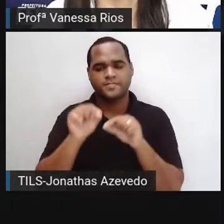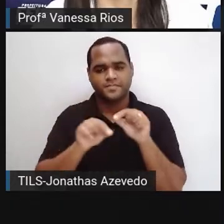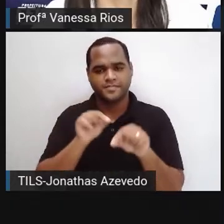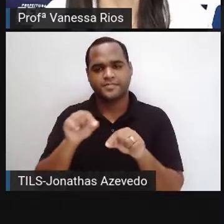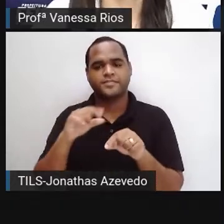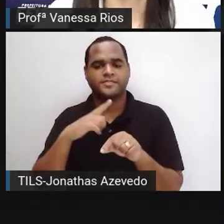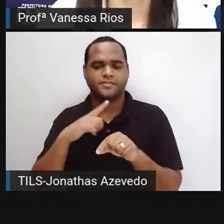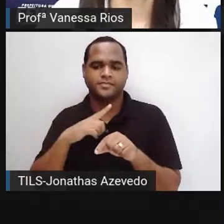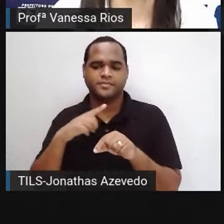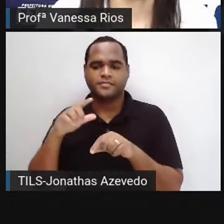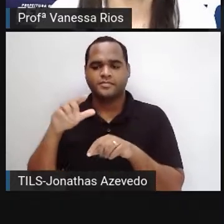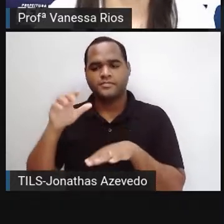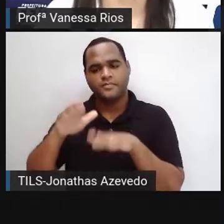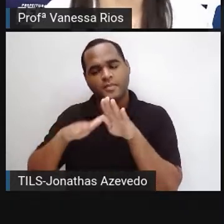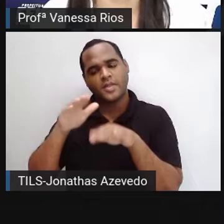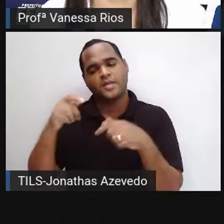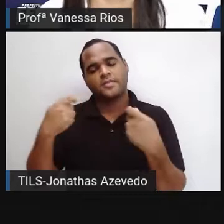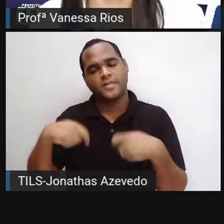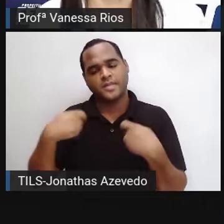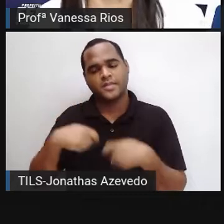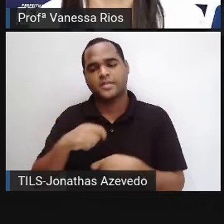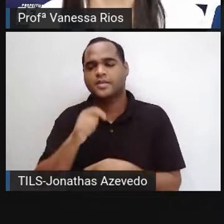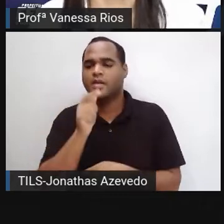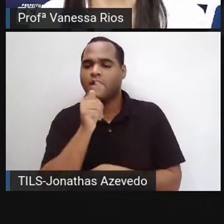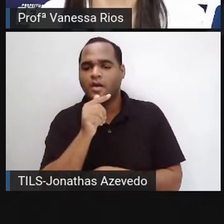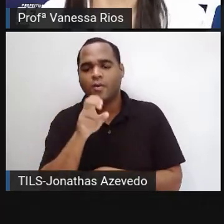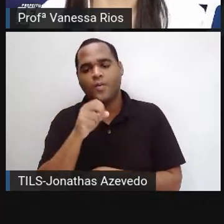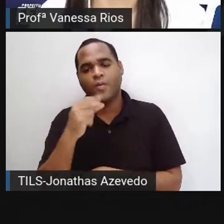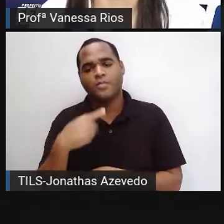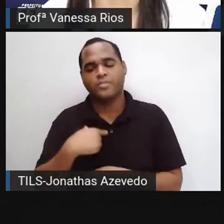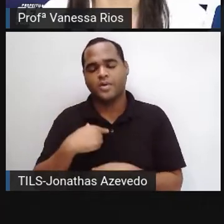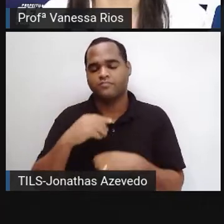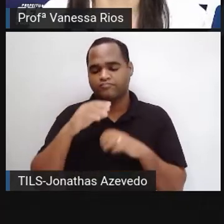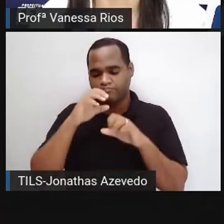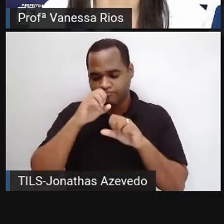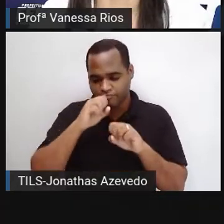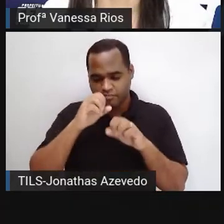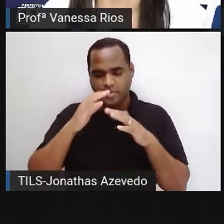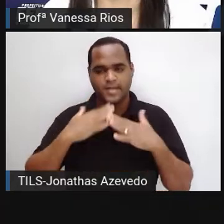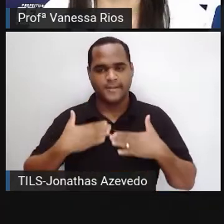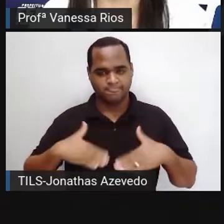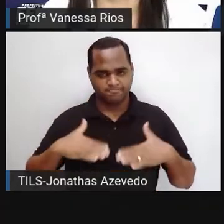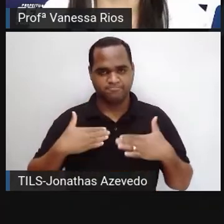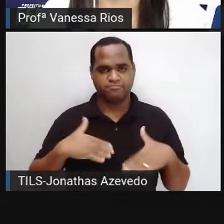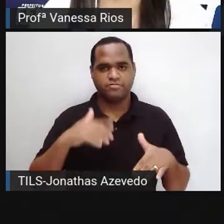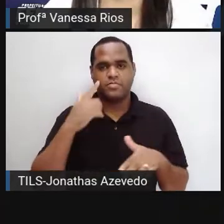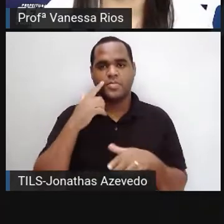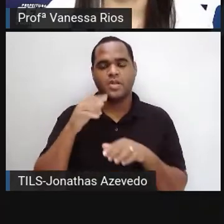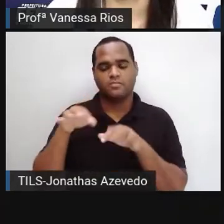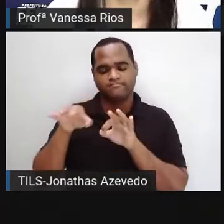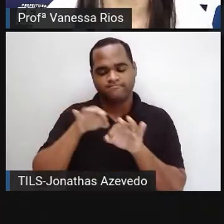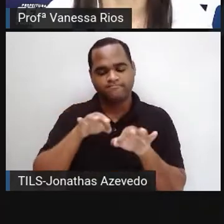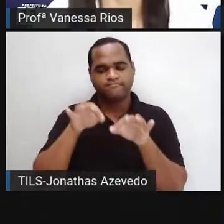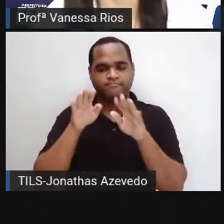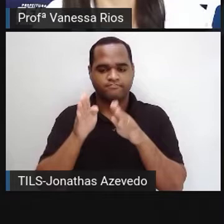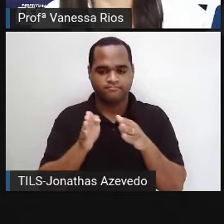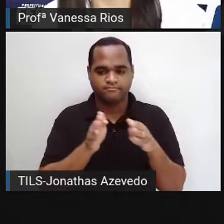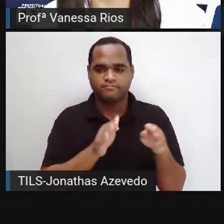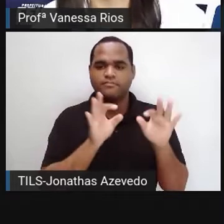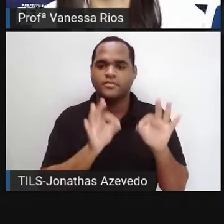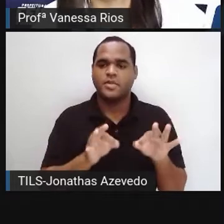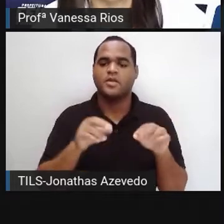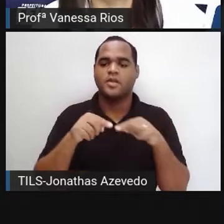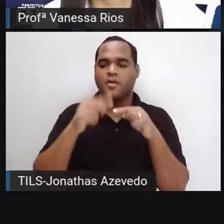às vezes, beber um pouco de água, ficar um pouquinho sem respirar, para que a nossa respiração entre no compasso correto e a gente deixe